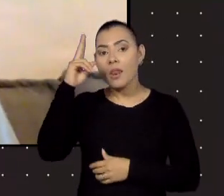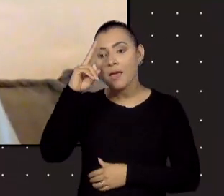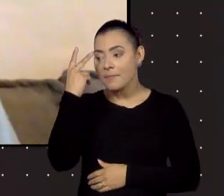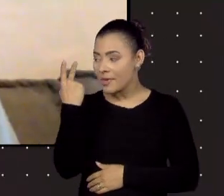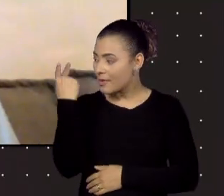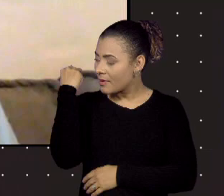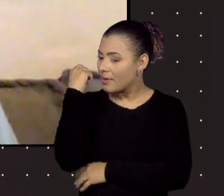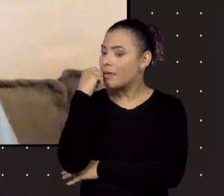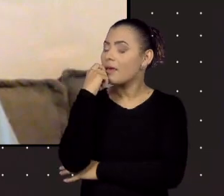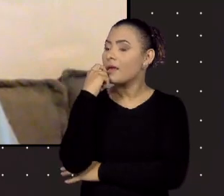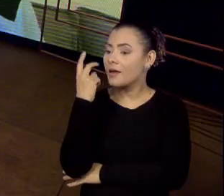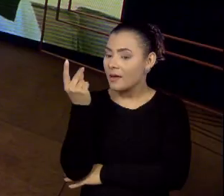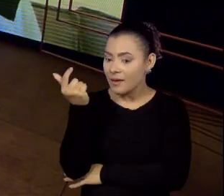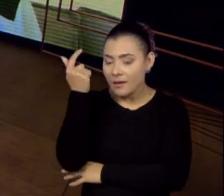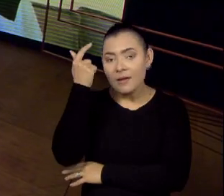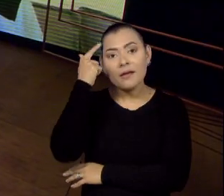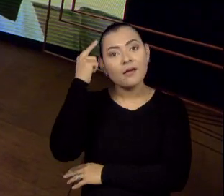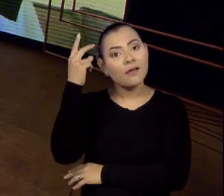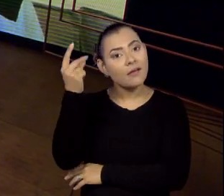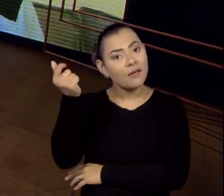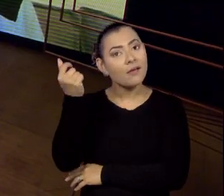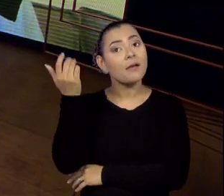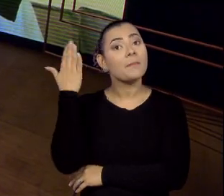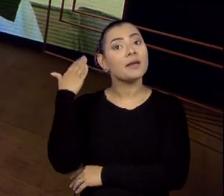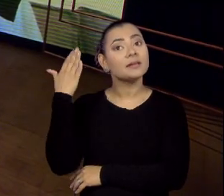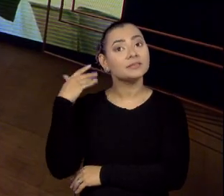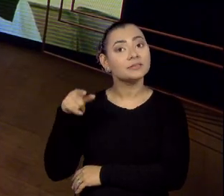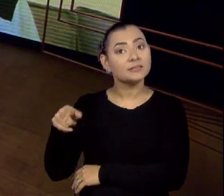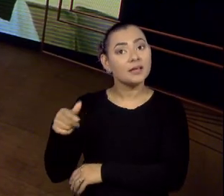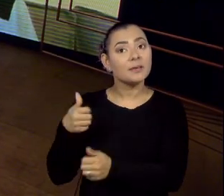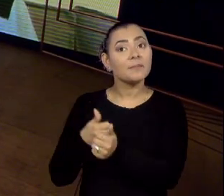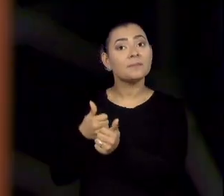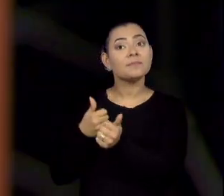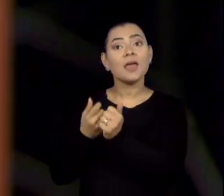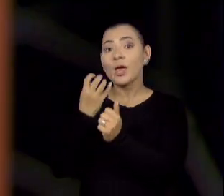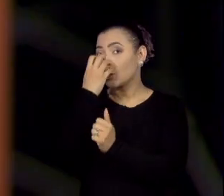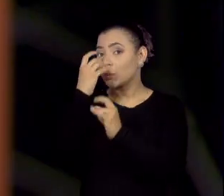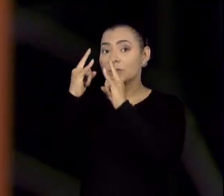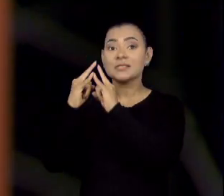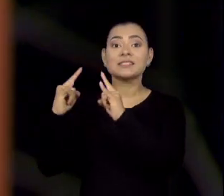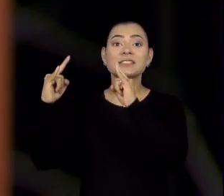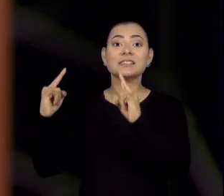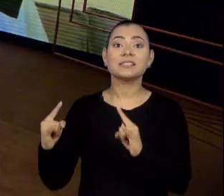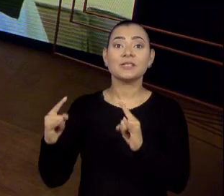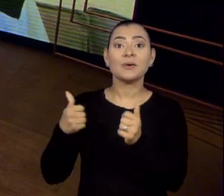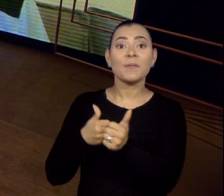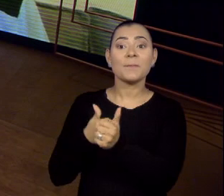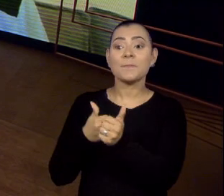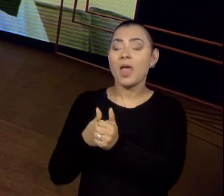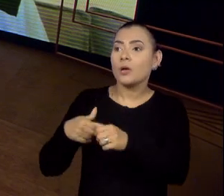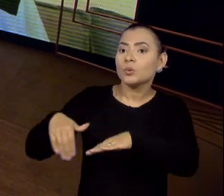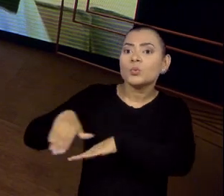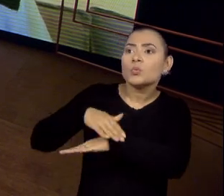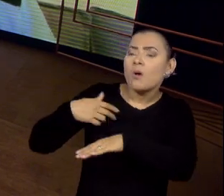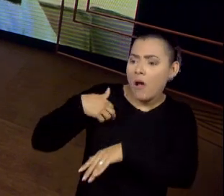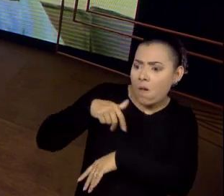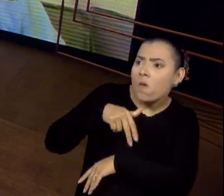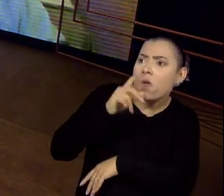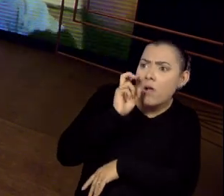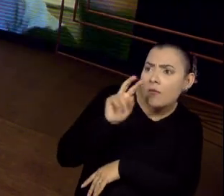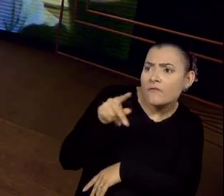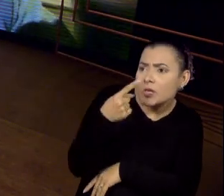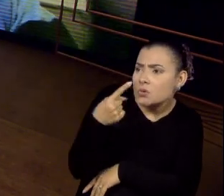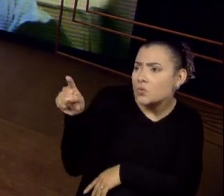que eu tinha passado por um terreno onde estava chegando o circo. Ele sempre ficava na Rua 5, em Araraquara. E eu vi